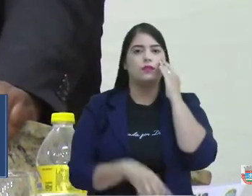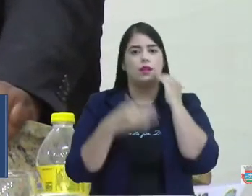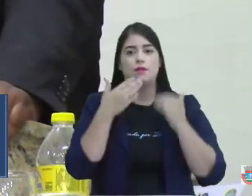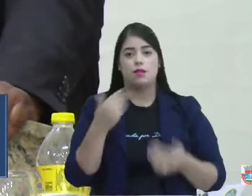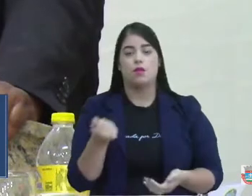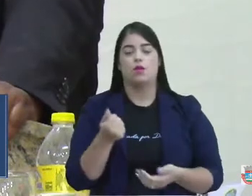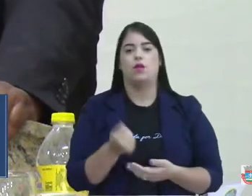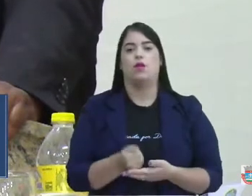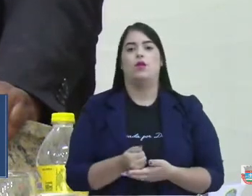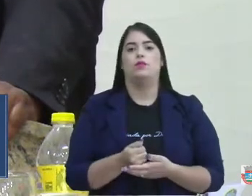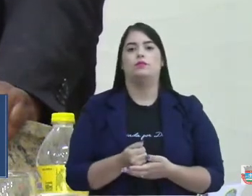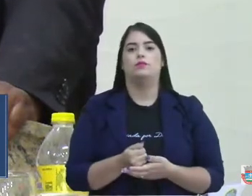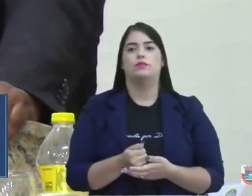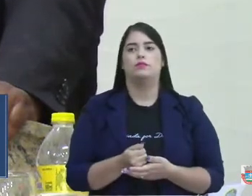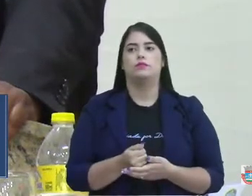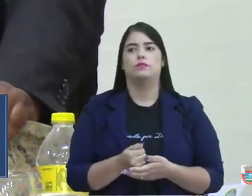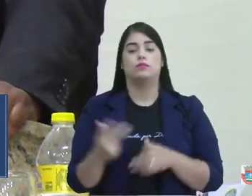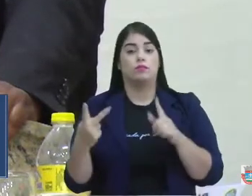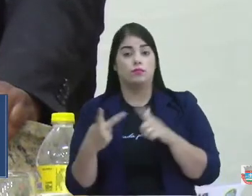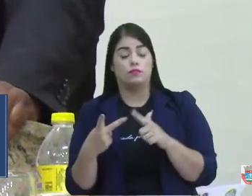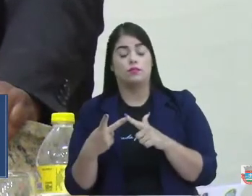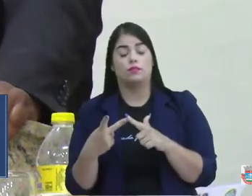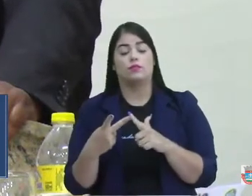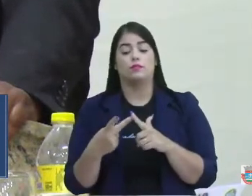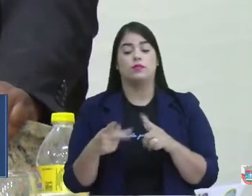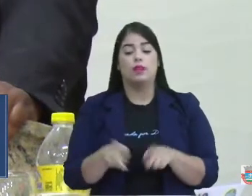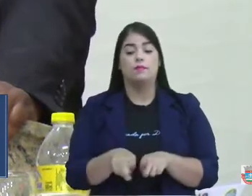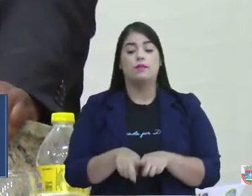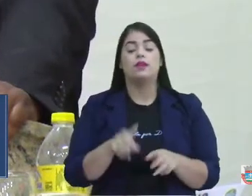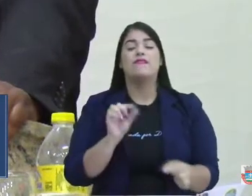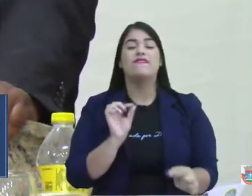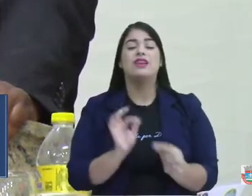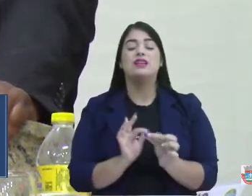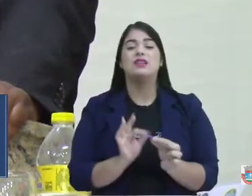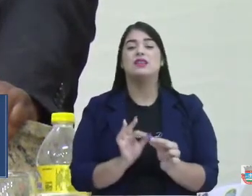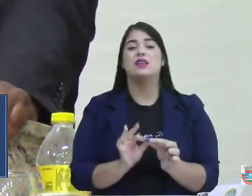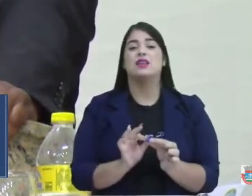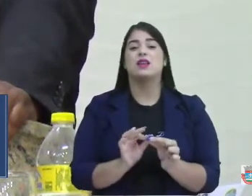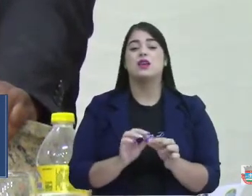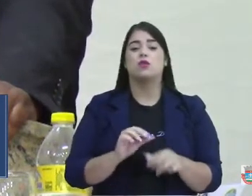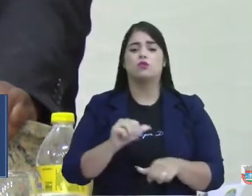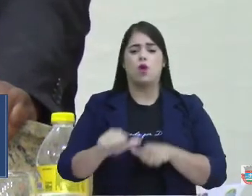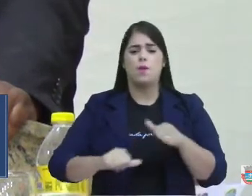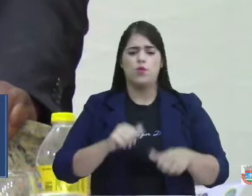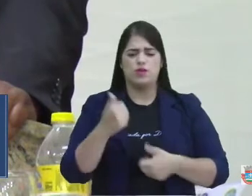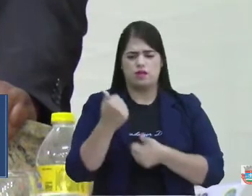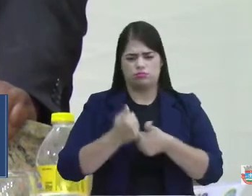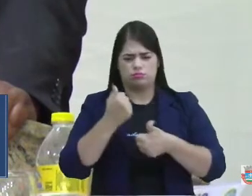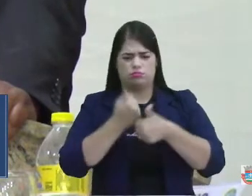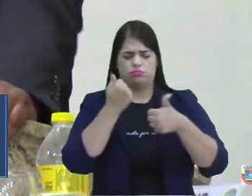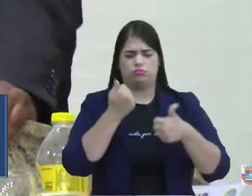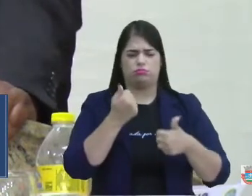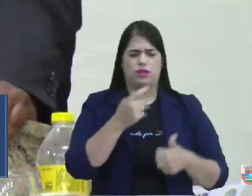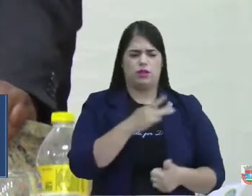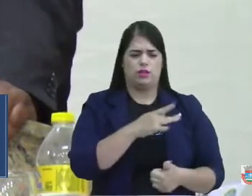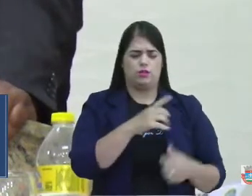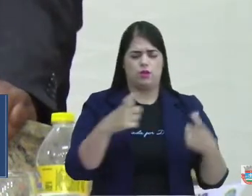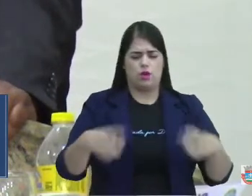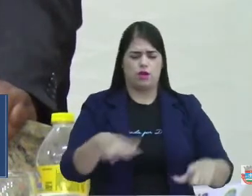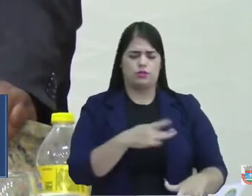E a outra parte, ser feita uma reforma no posto de saúde, que está caindo os pedaços lá,